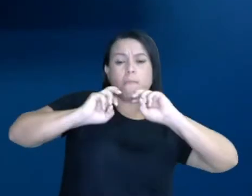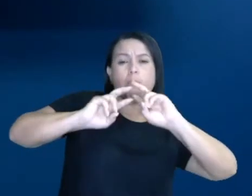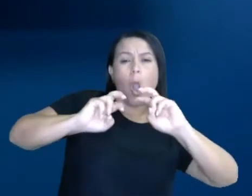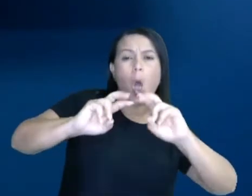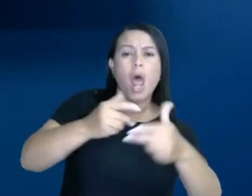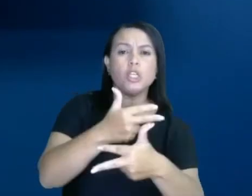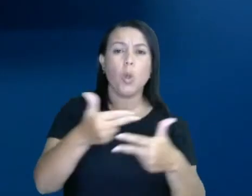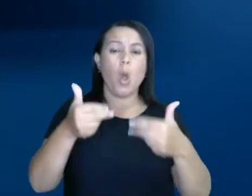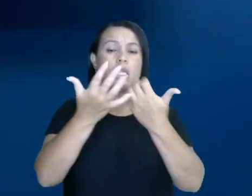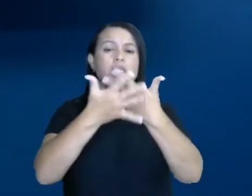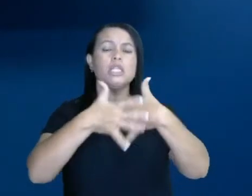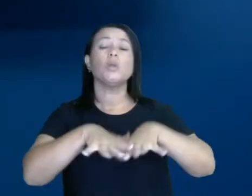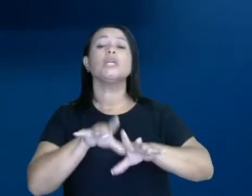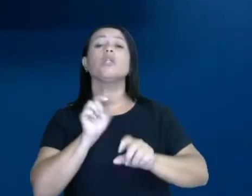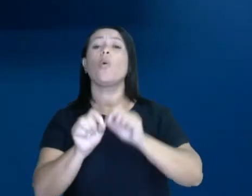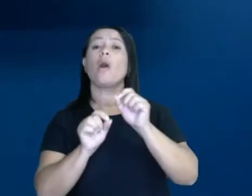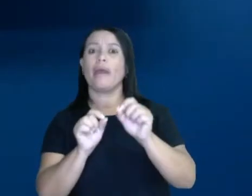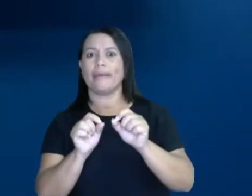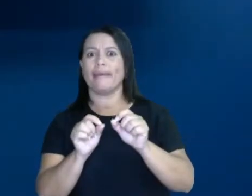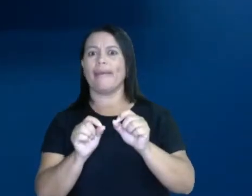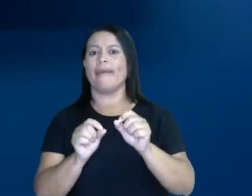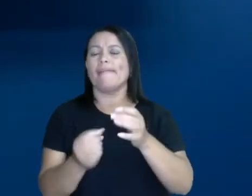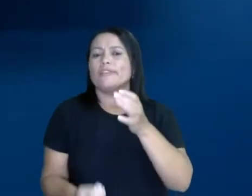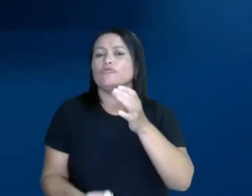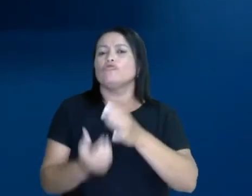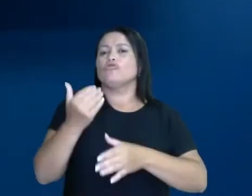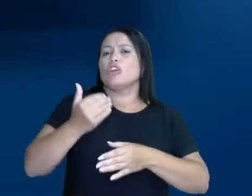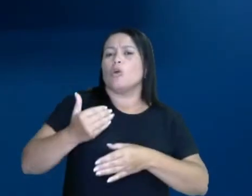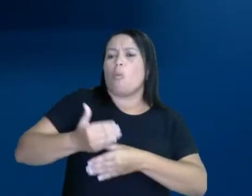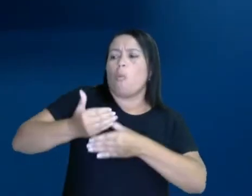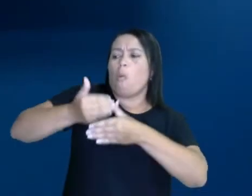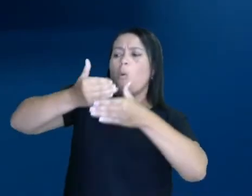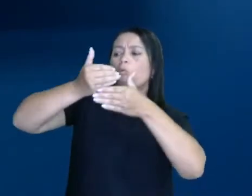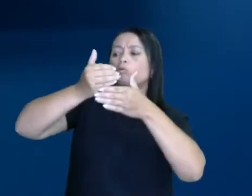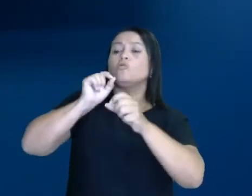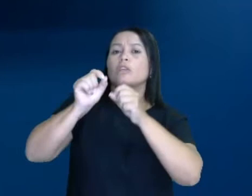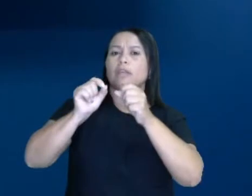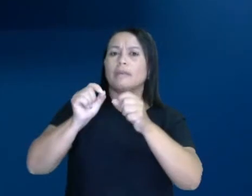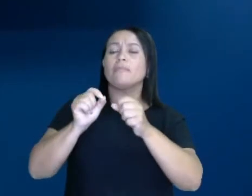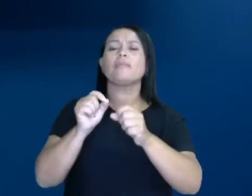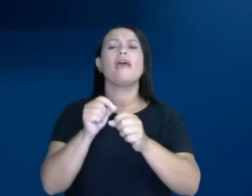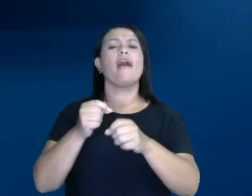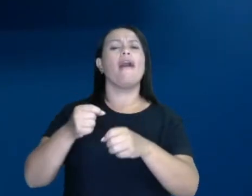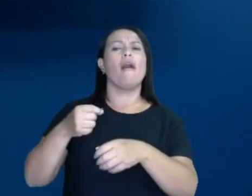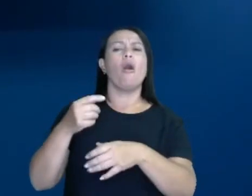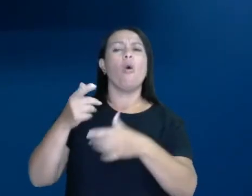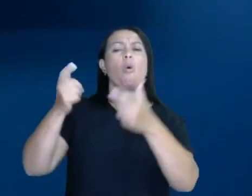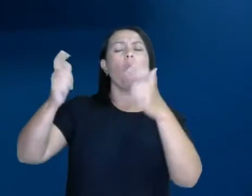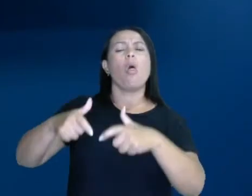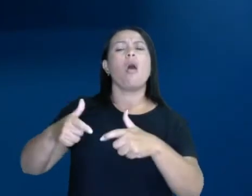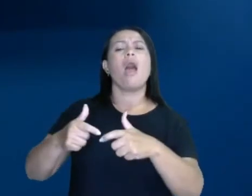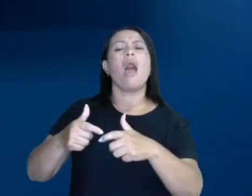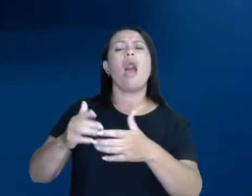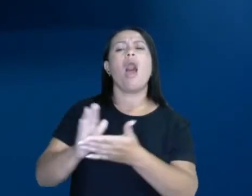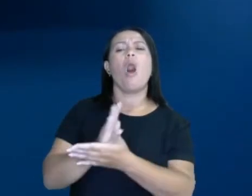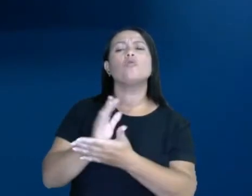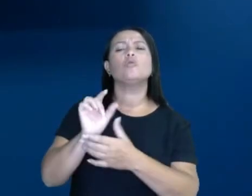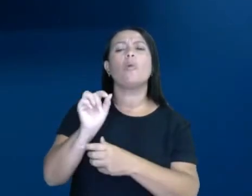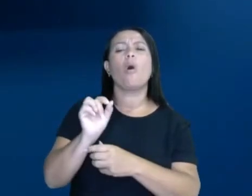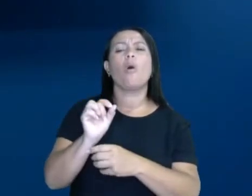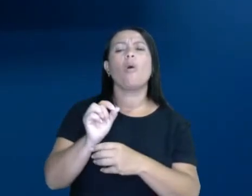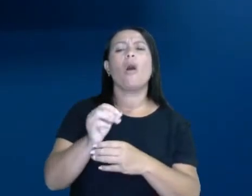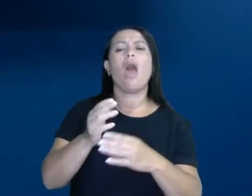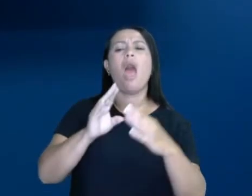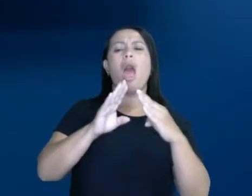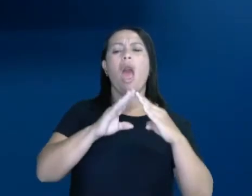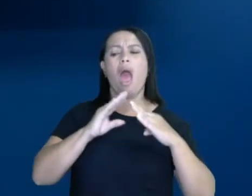naturais do Brasil, criaram alguns fortes, né? E desses fortes, aos poucos, foi se tornando um povoado ali do lado, esse